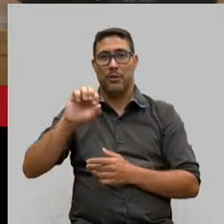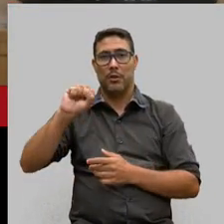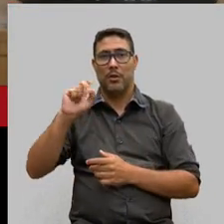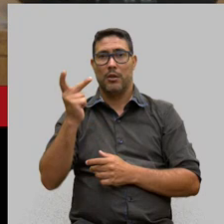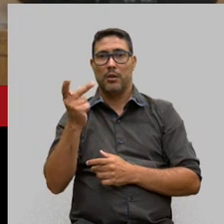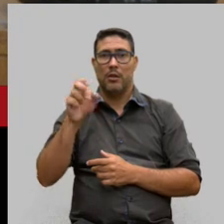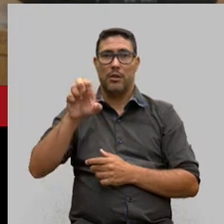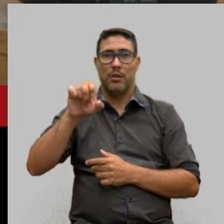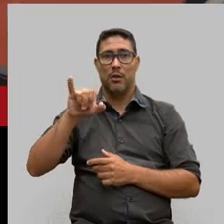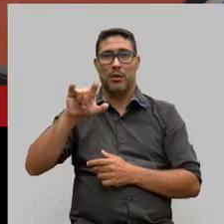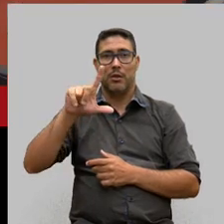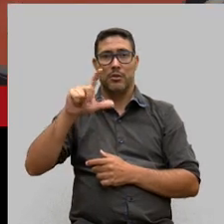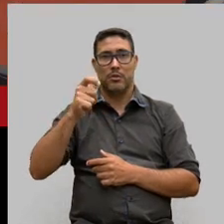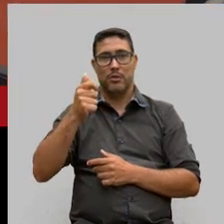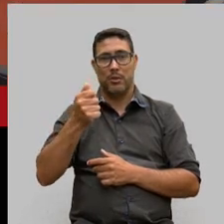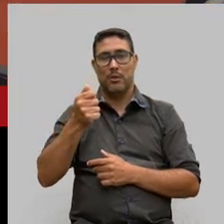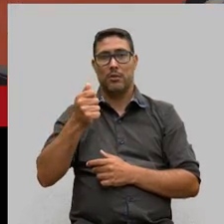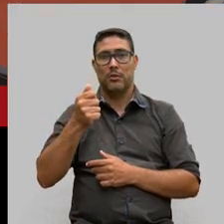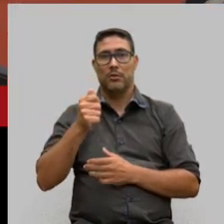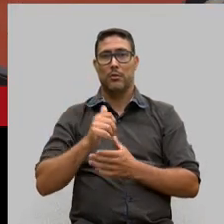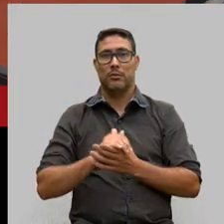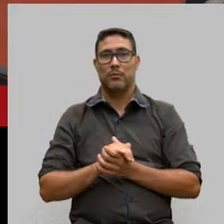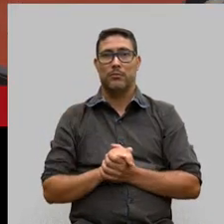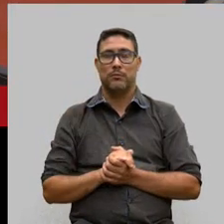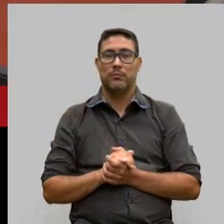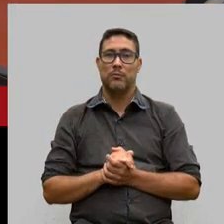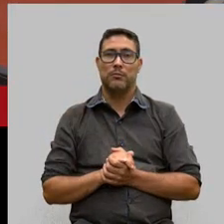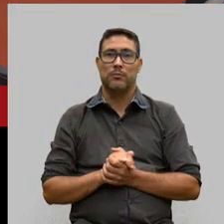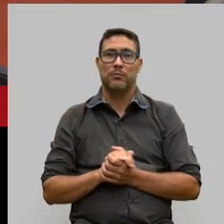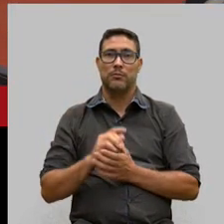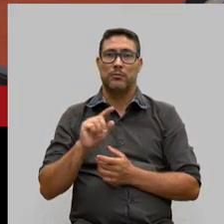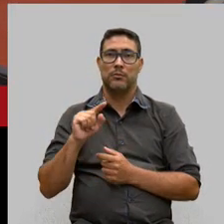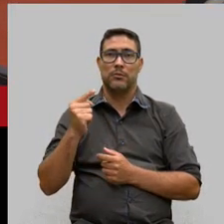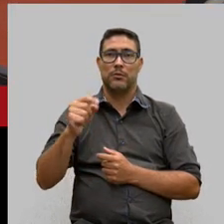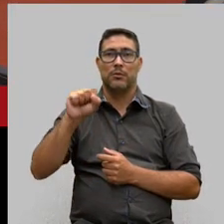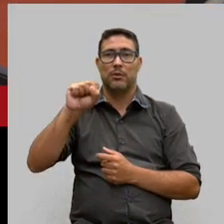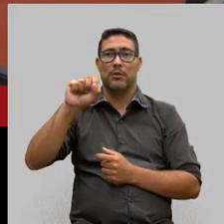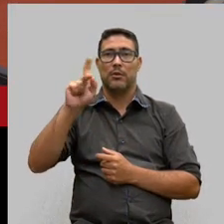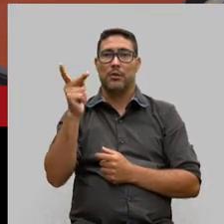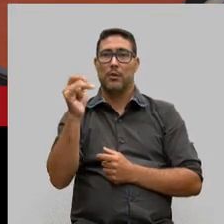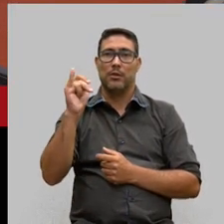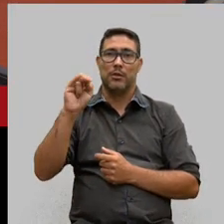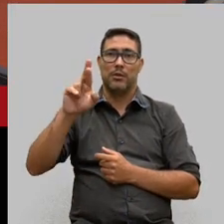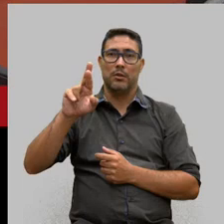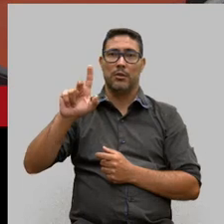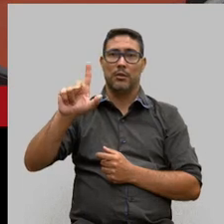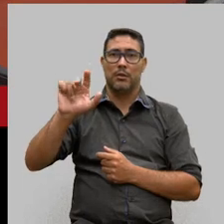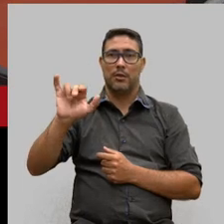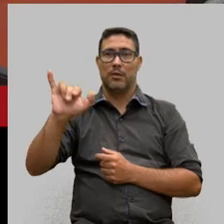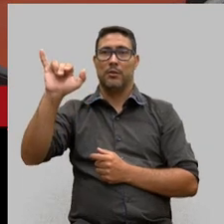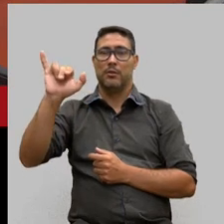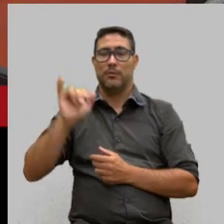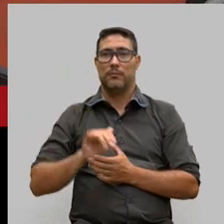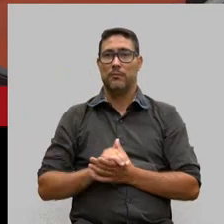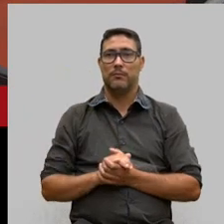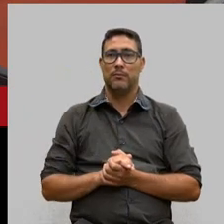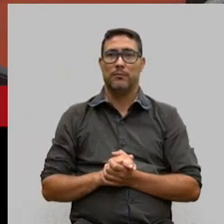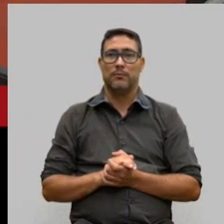Sheila Lana Sheila depois vai ser a Shirley Sheila depois a